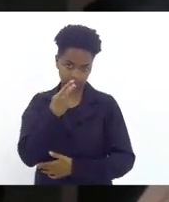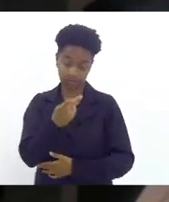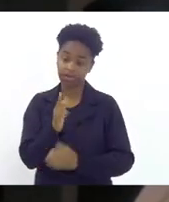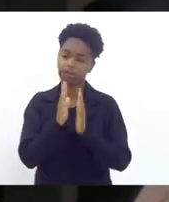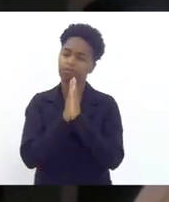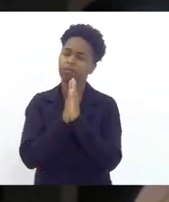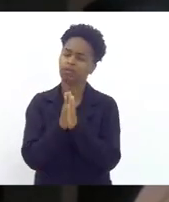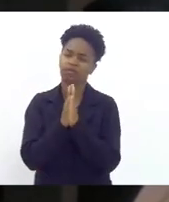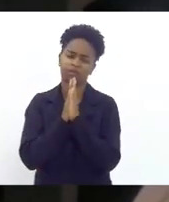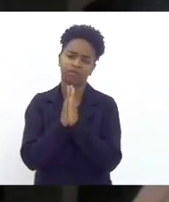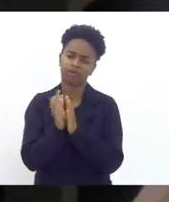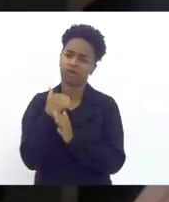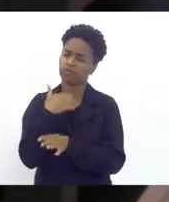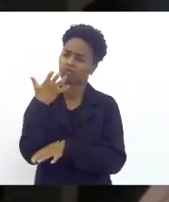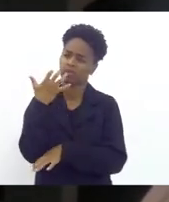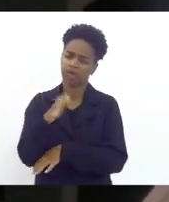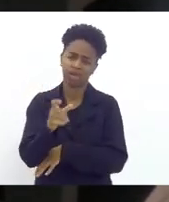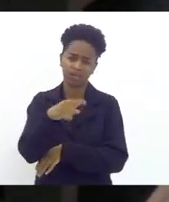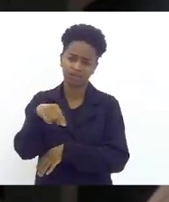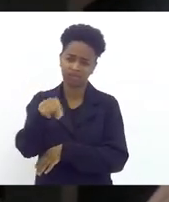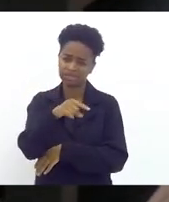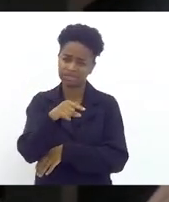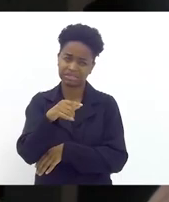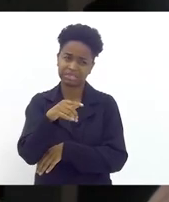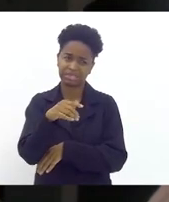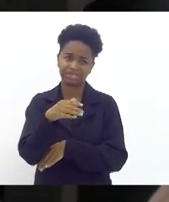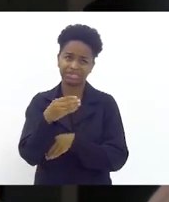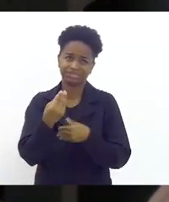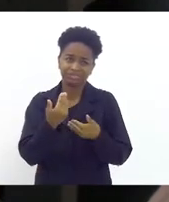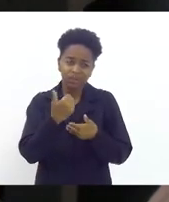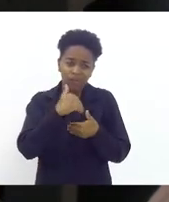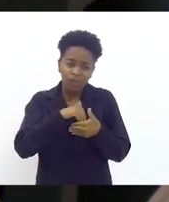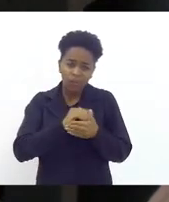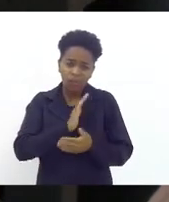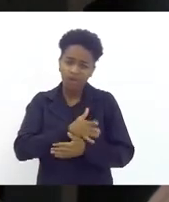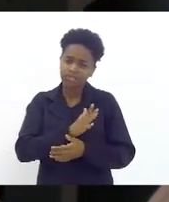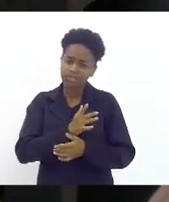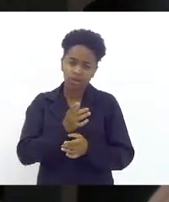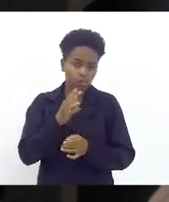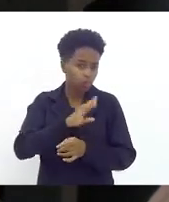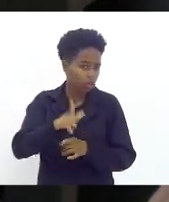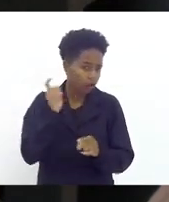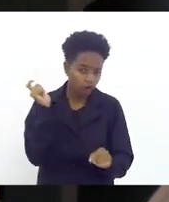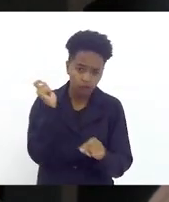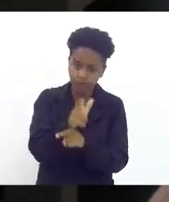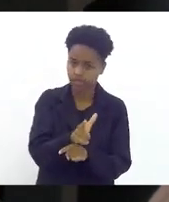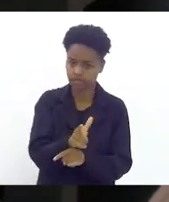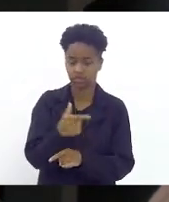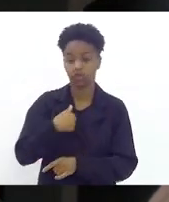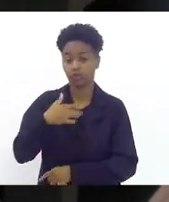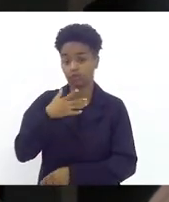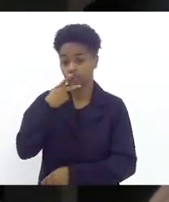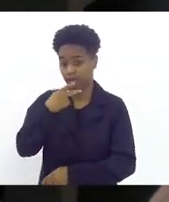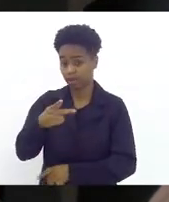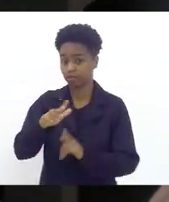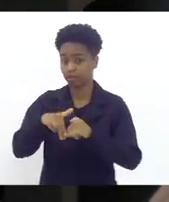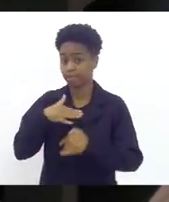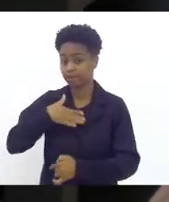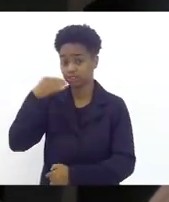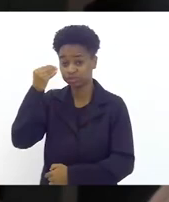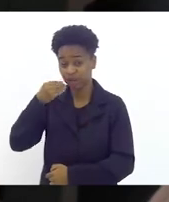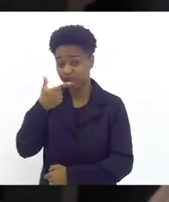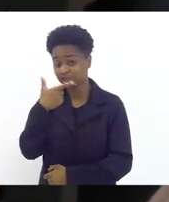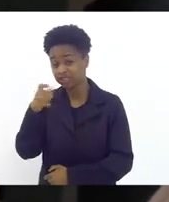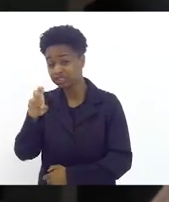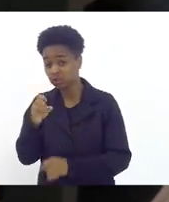não quero que ninguém leve para o coração essas questões tô falando por experiência própria alguém que tá 25 anos